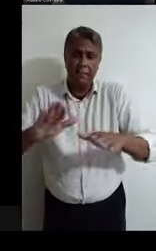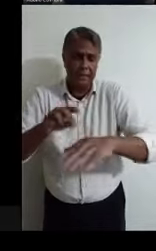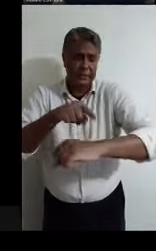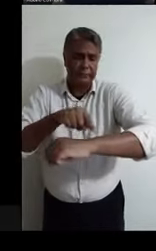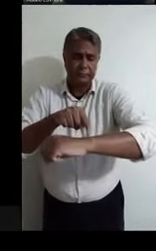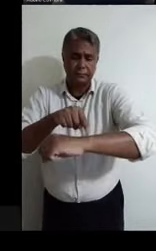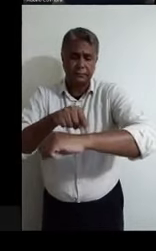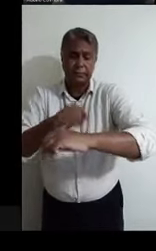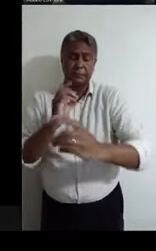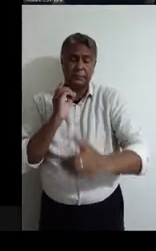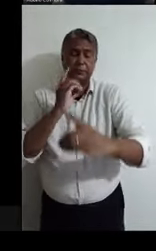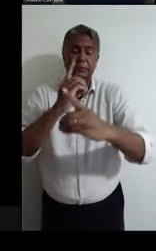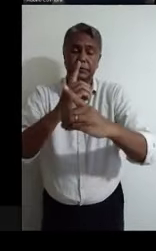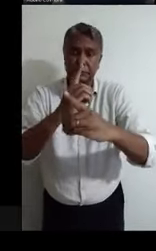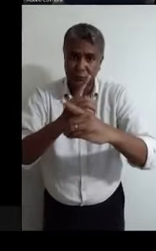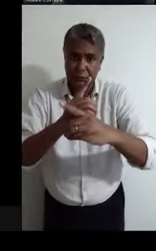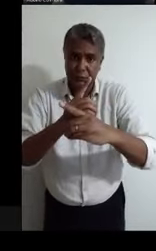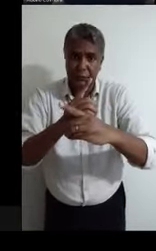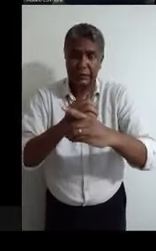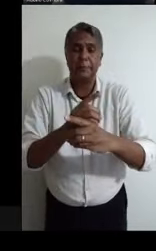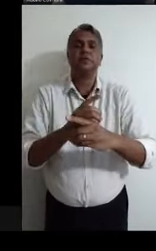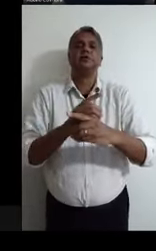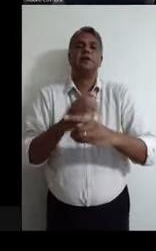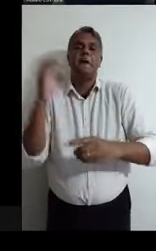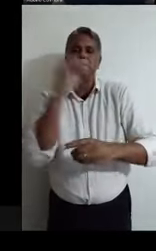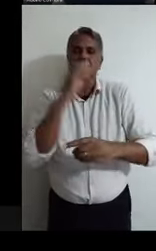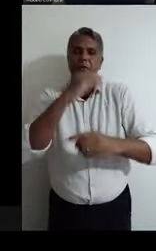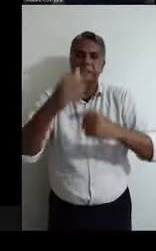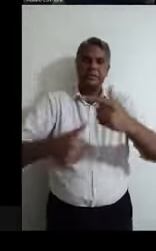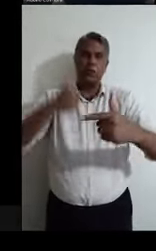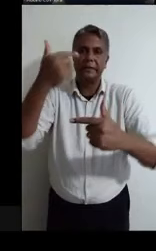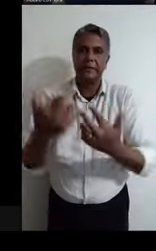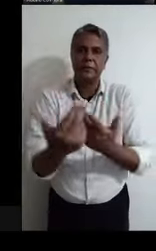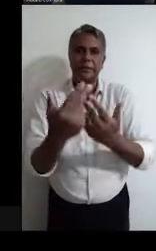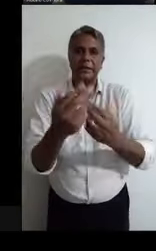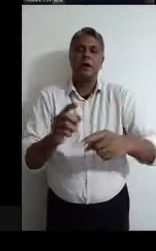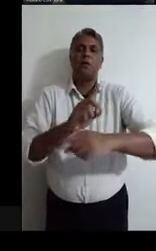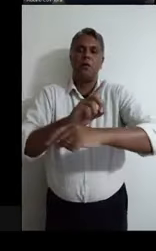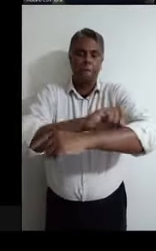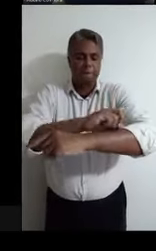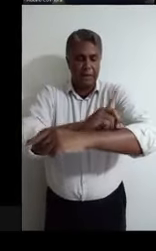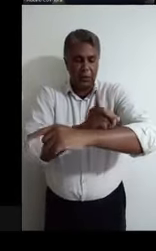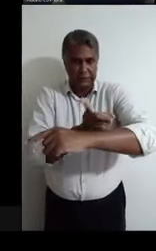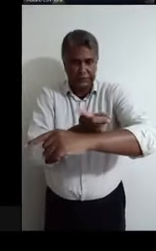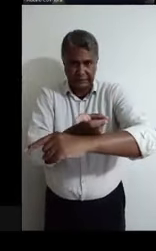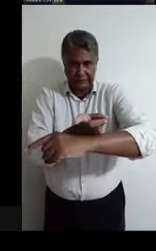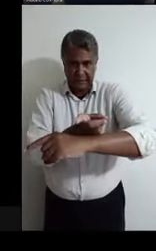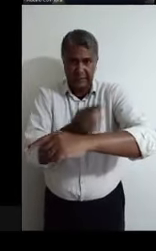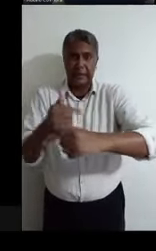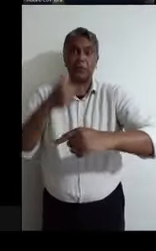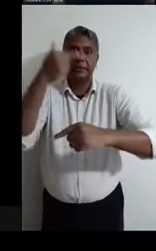e obtém essa equação, que é a velocidade ao quadrado é igual a velocidade inicial ao quadrado mais 2 vezes a